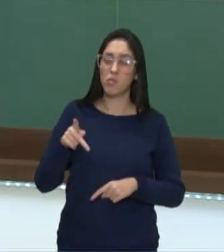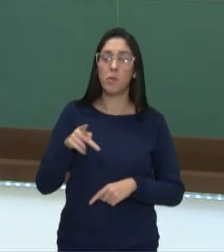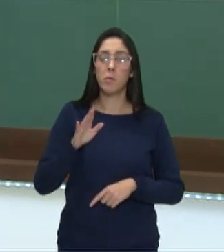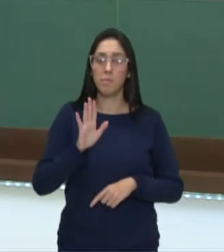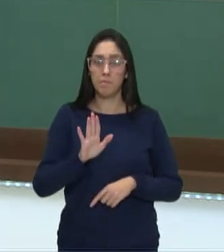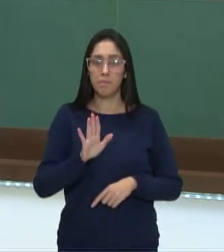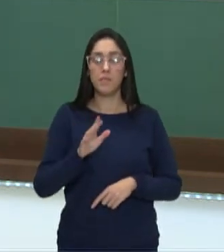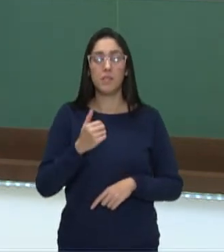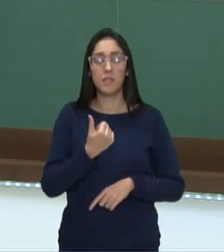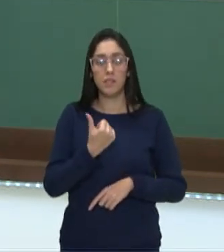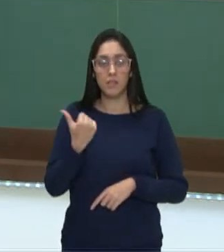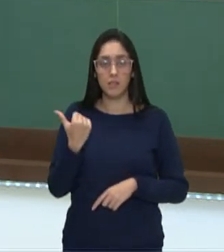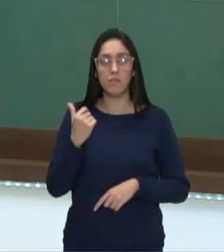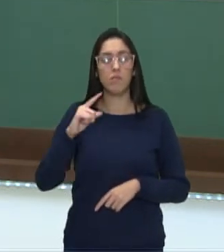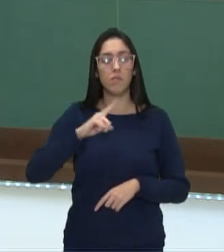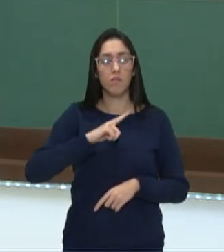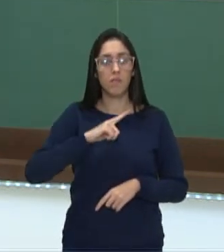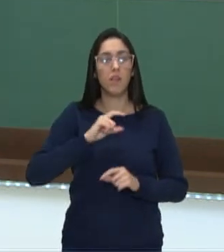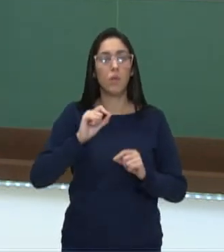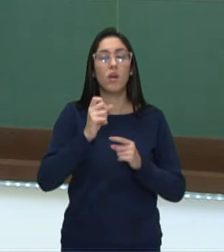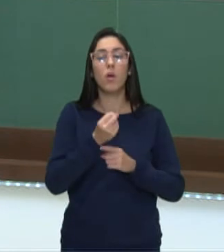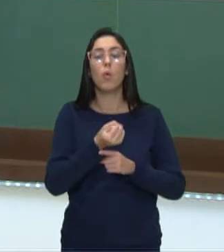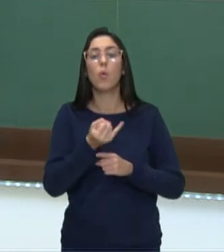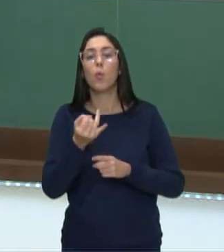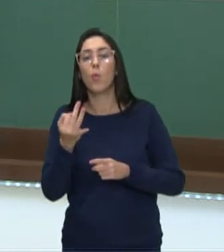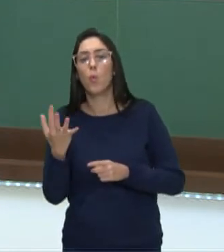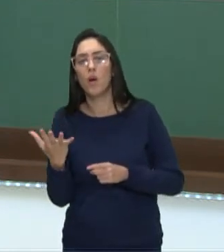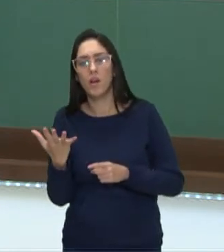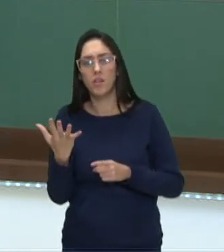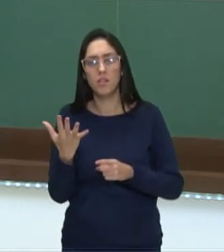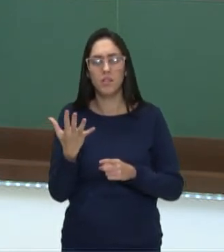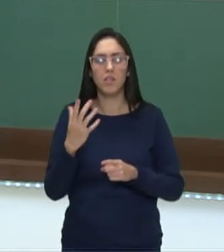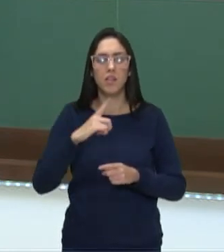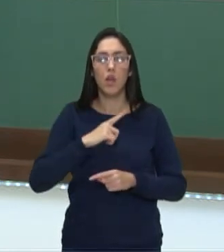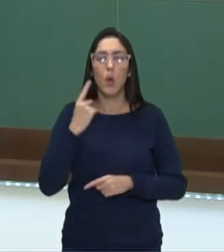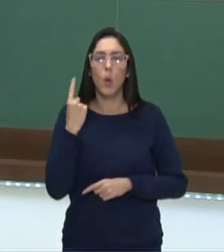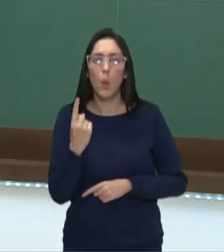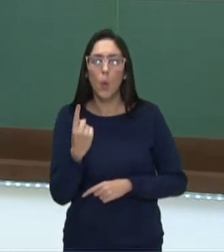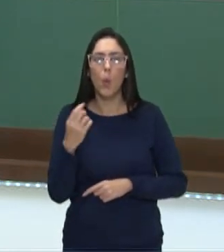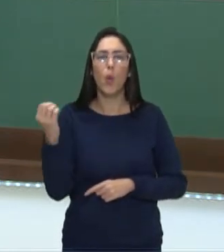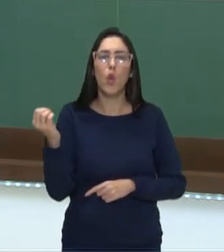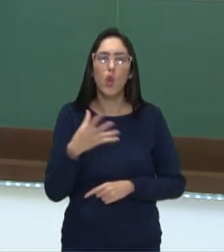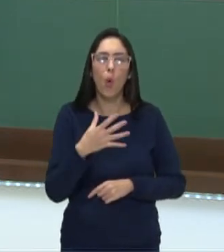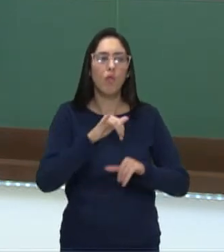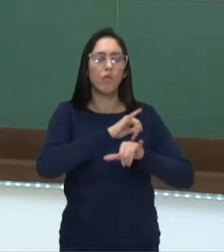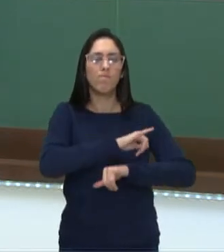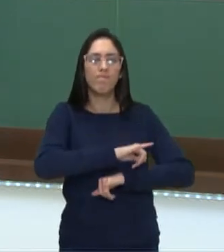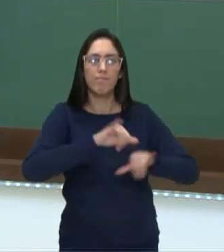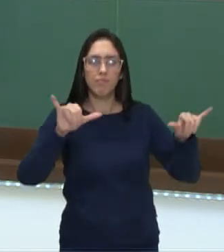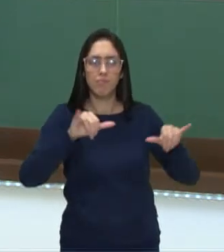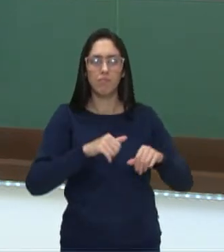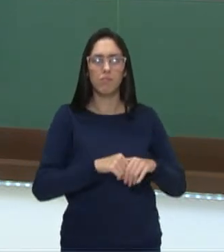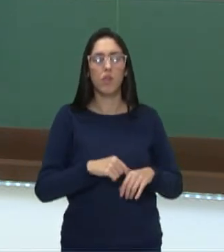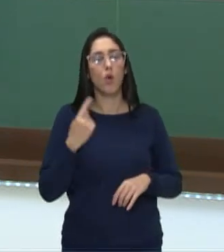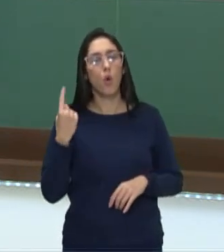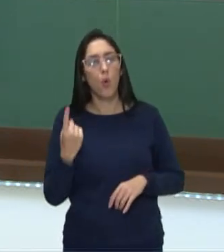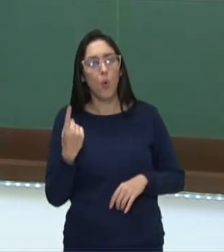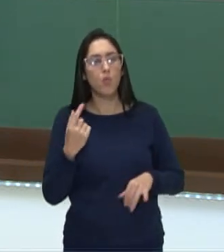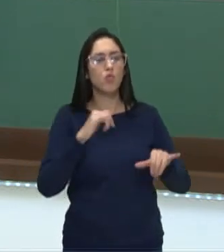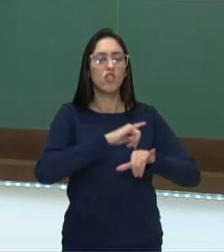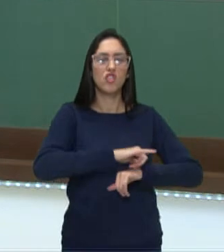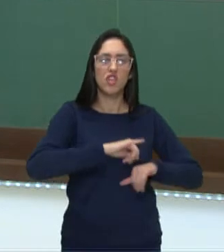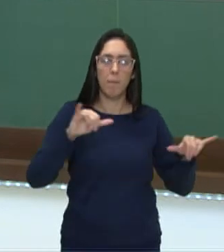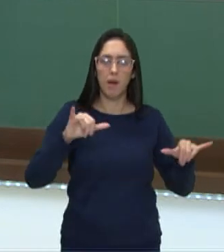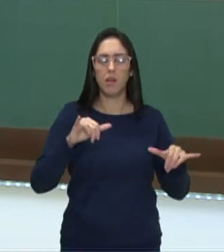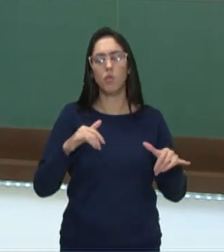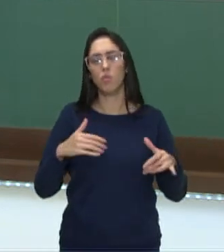também está quantificando. Um novo chamado, em questão de